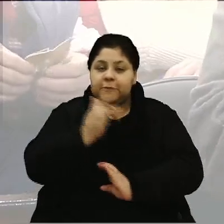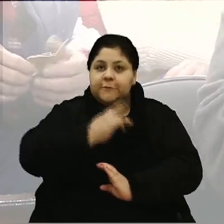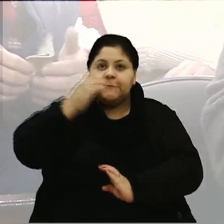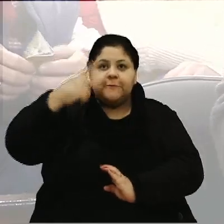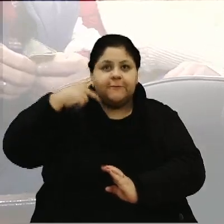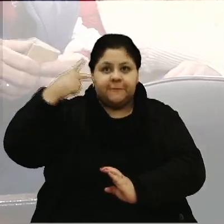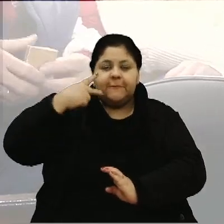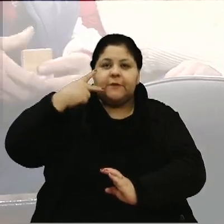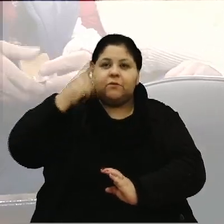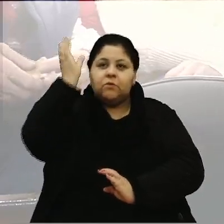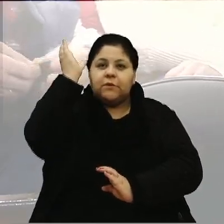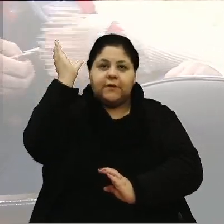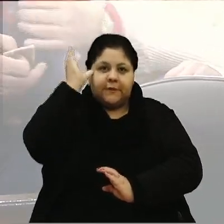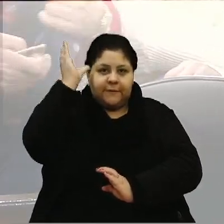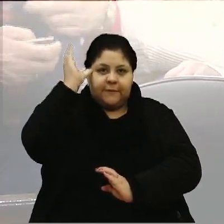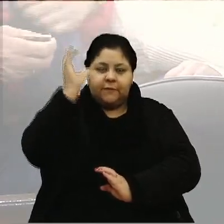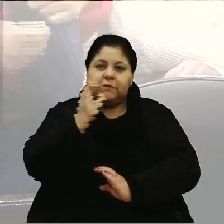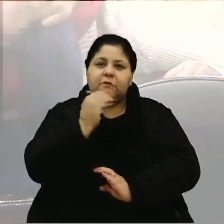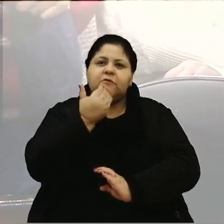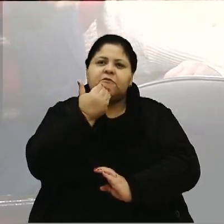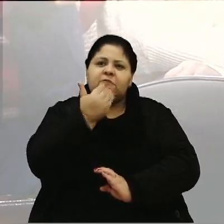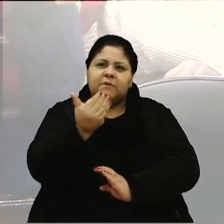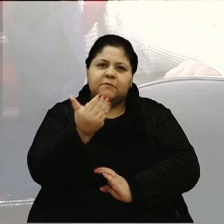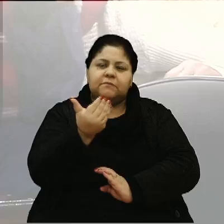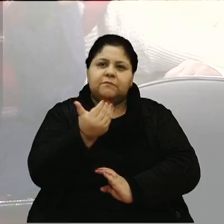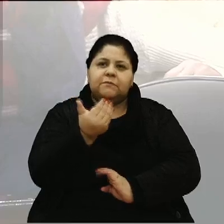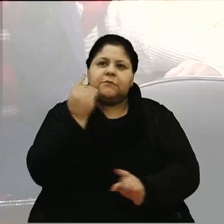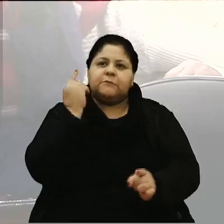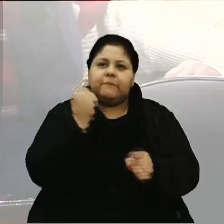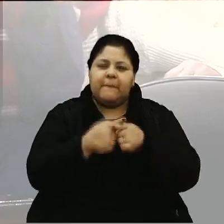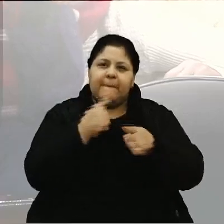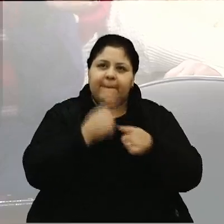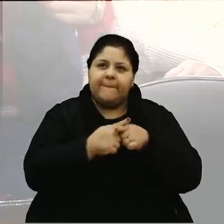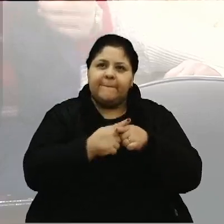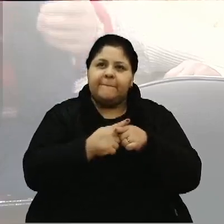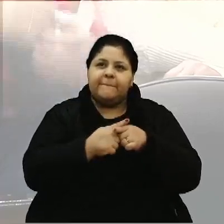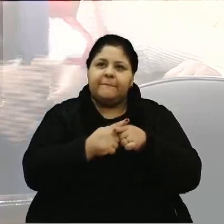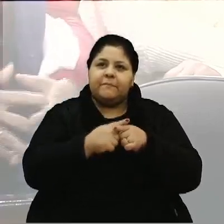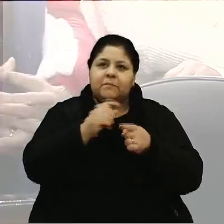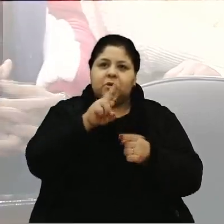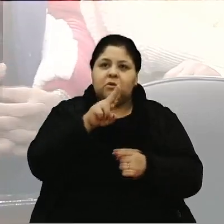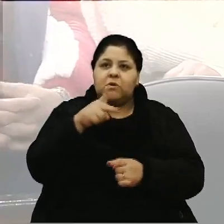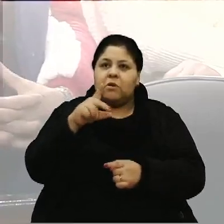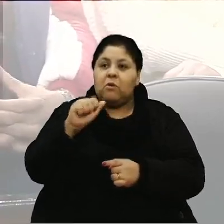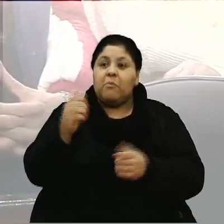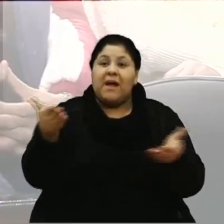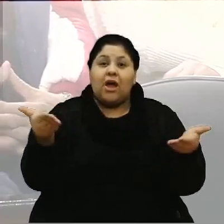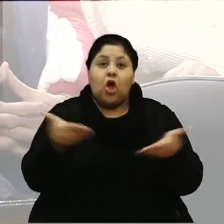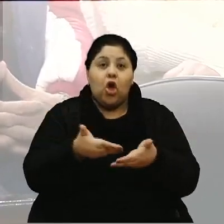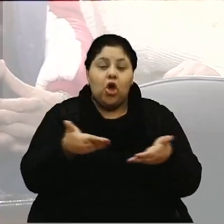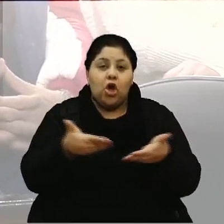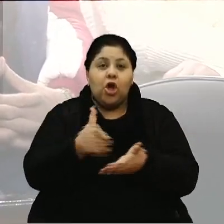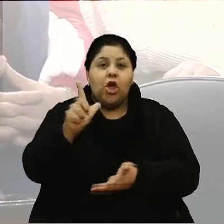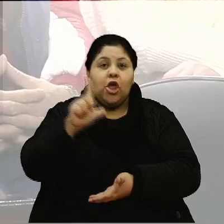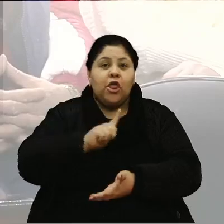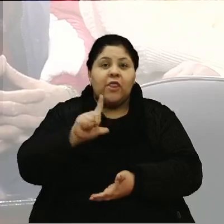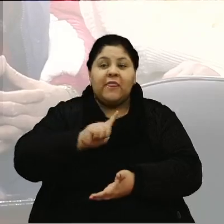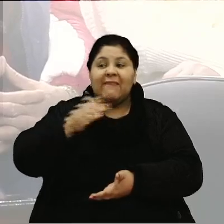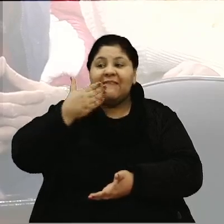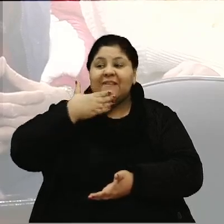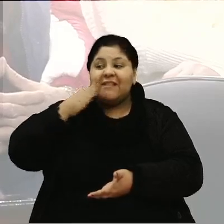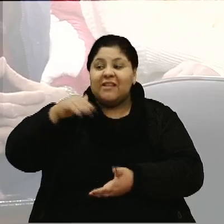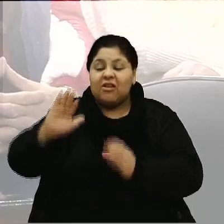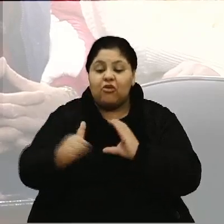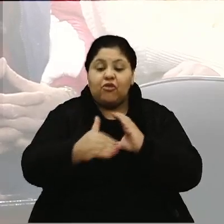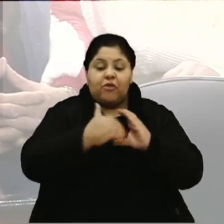vereador Cadore, eu faço um apelo, porque a UPA, neste exato momento, tem uma criança, eu recebi de